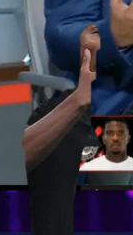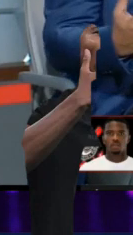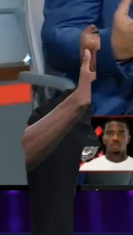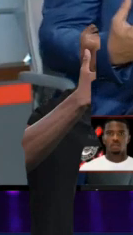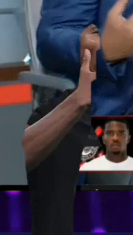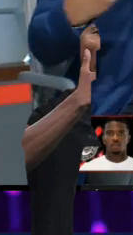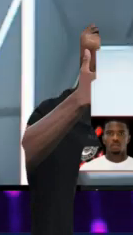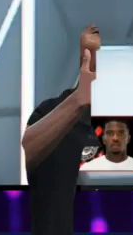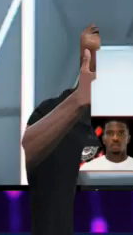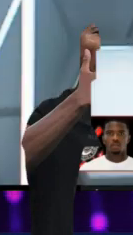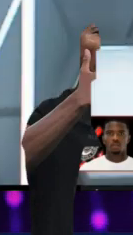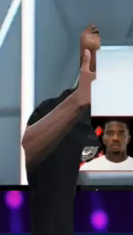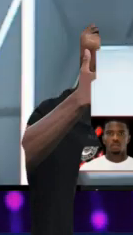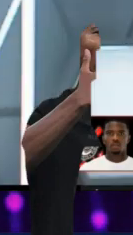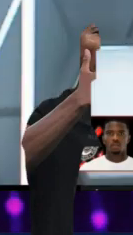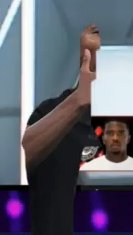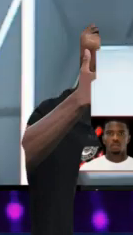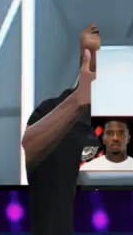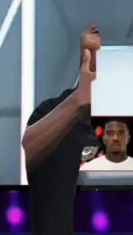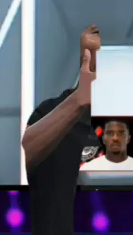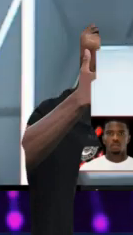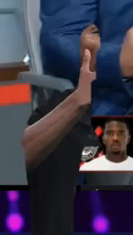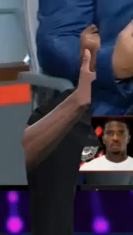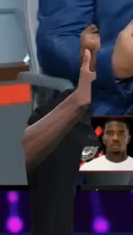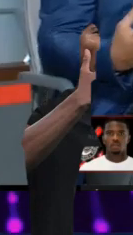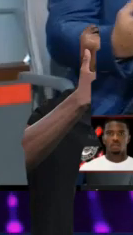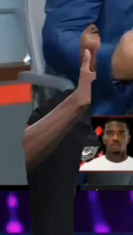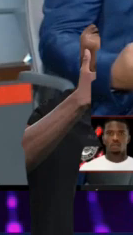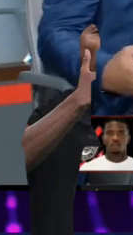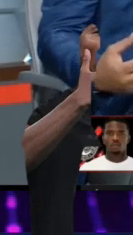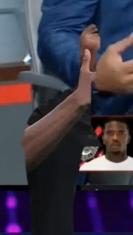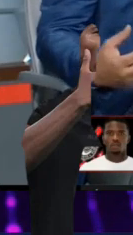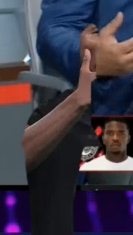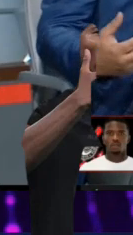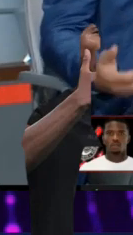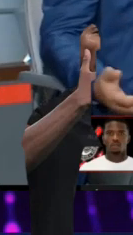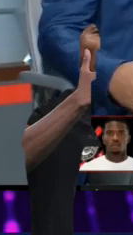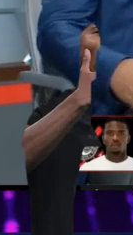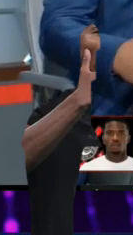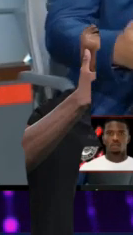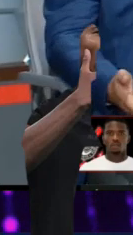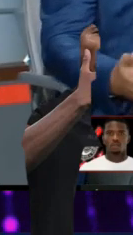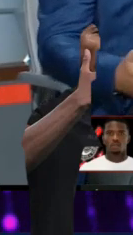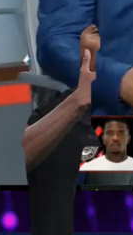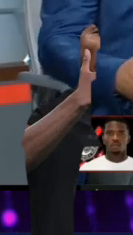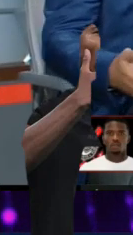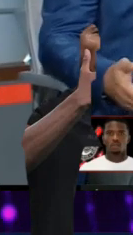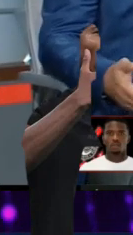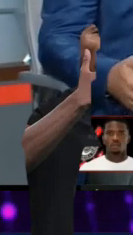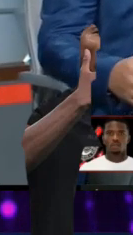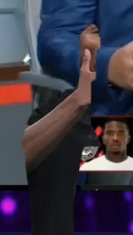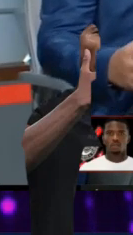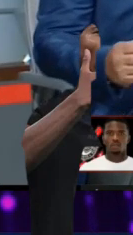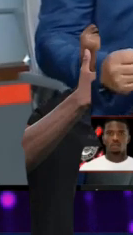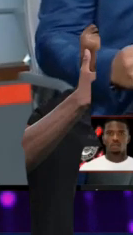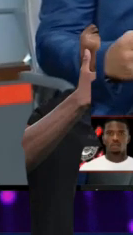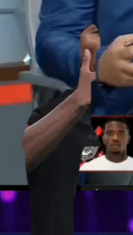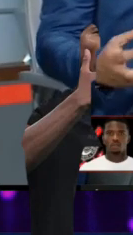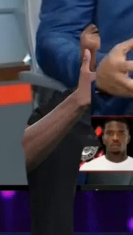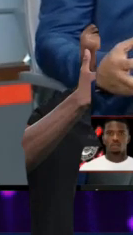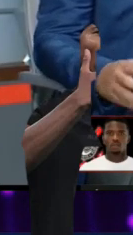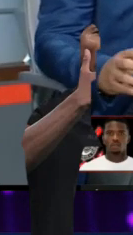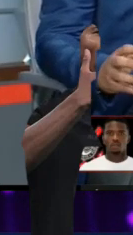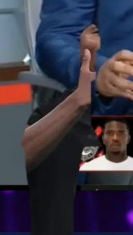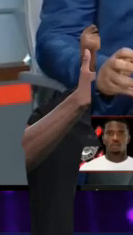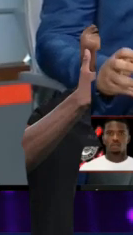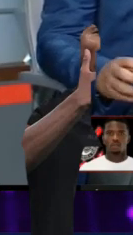sendo criticado, nós estamos aqui dizendo ele individualmente precisa melhorar porque fez gol contra. Há uma pressão, o jogador fica pilhado